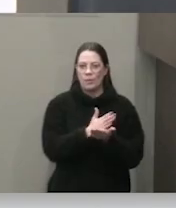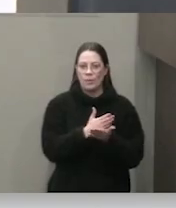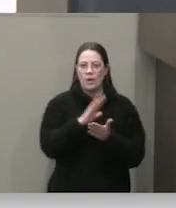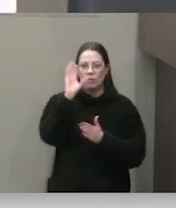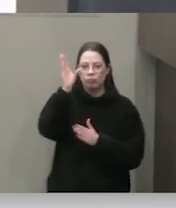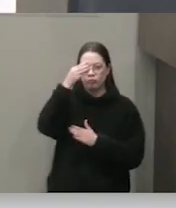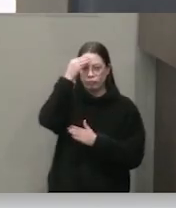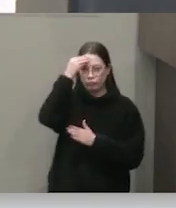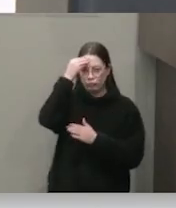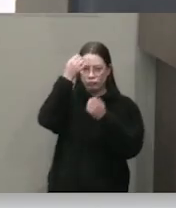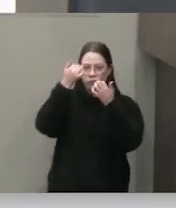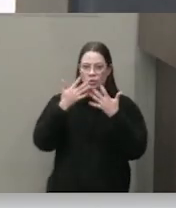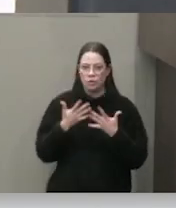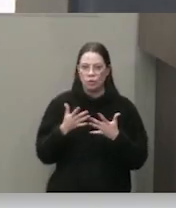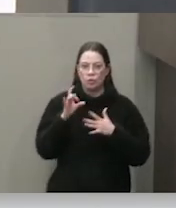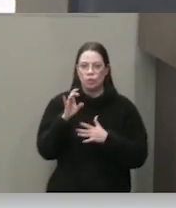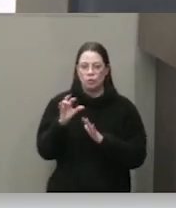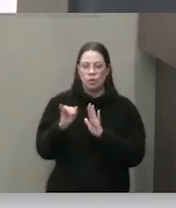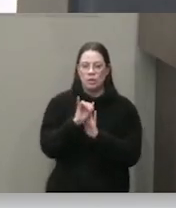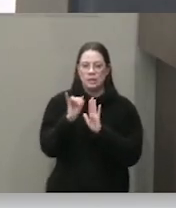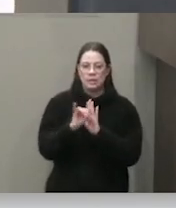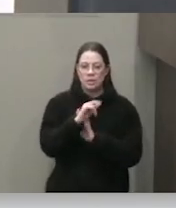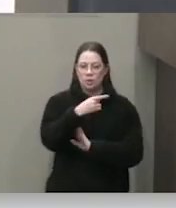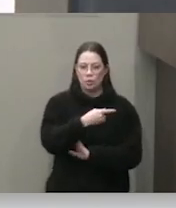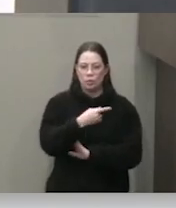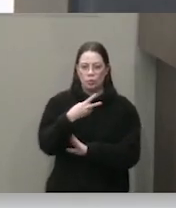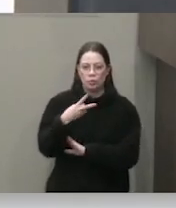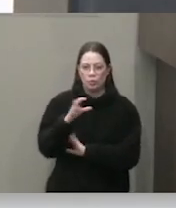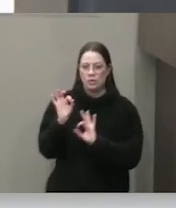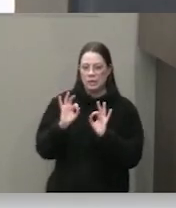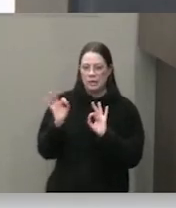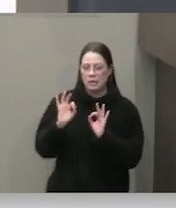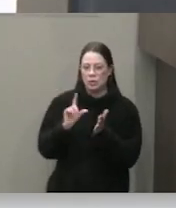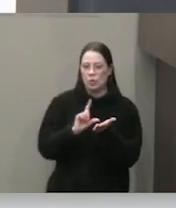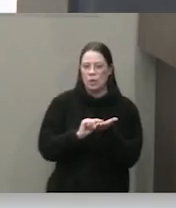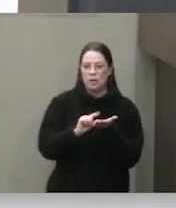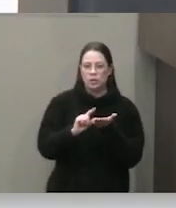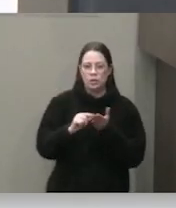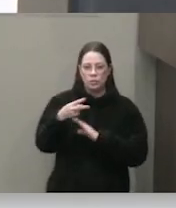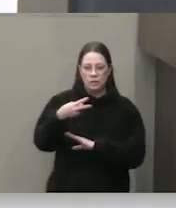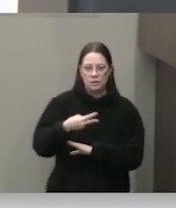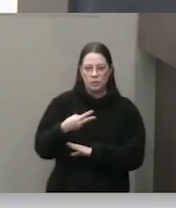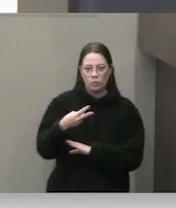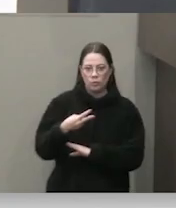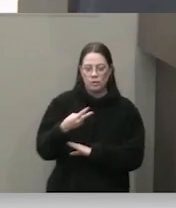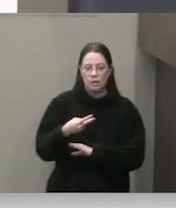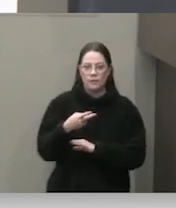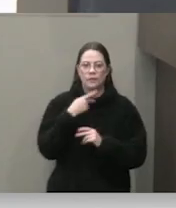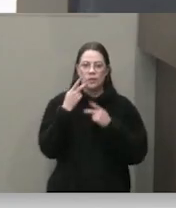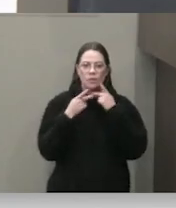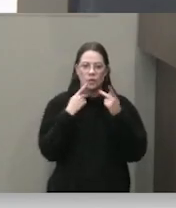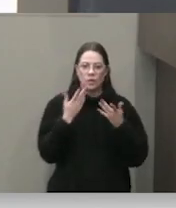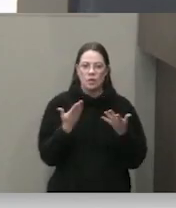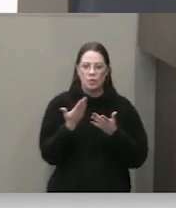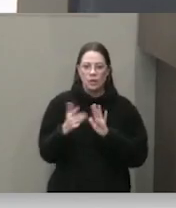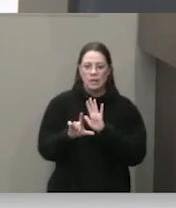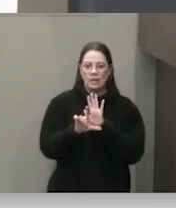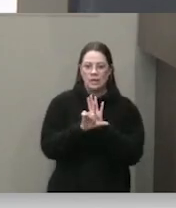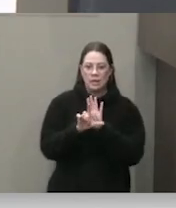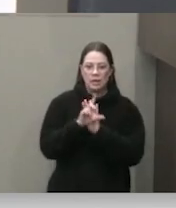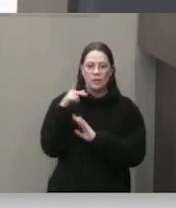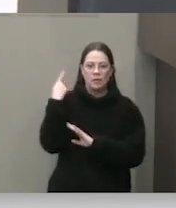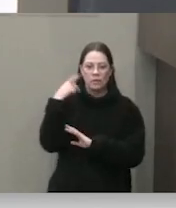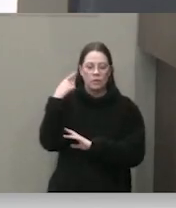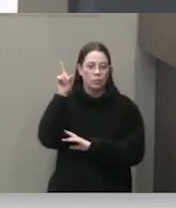correto deveria ser dito vetado somente o inciso 1 e 2, e não o artigo 2º, pois restará inócua a legislação. Vereador Edson